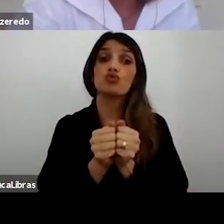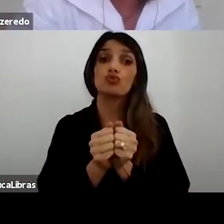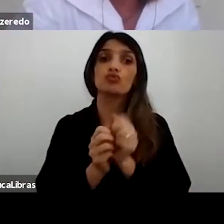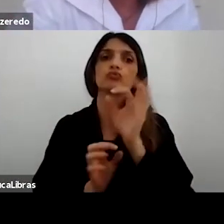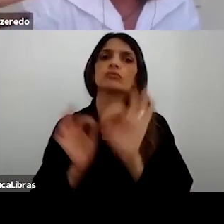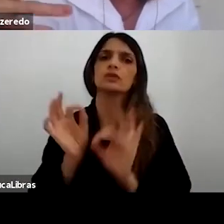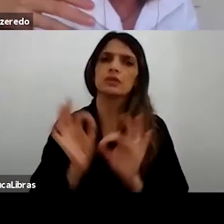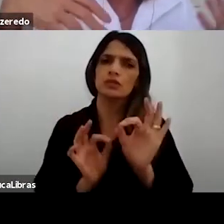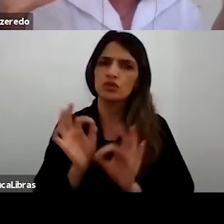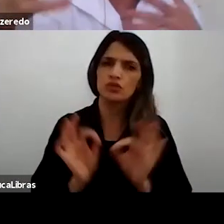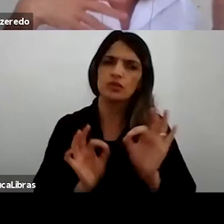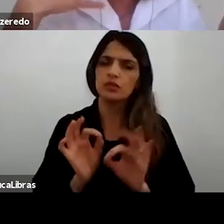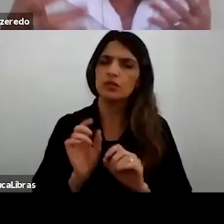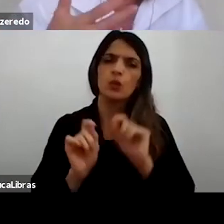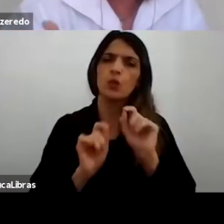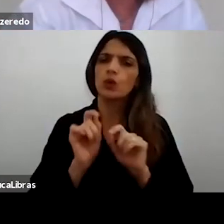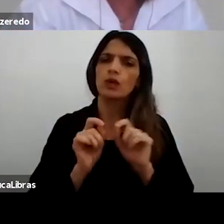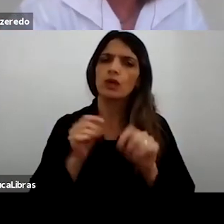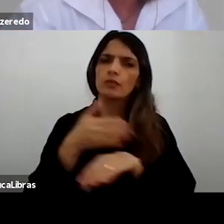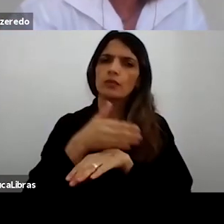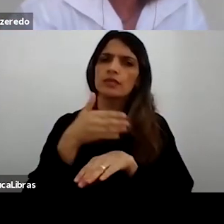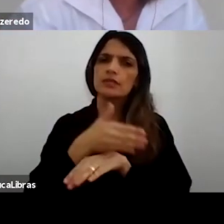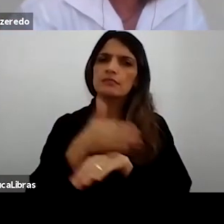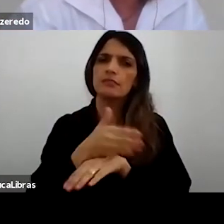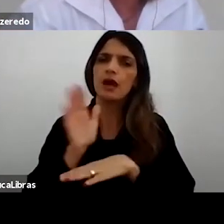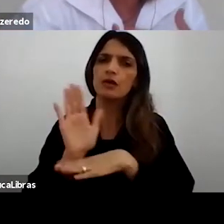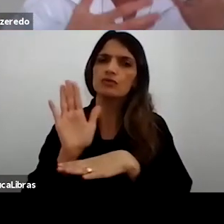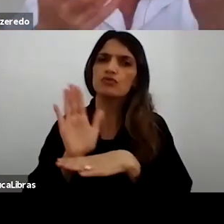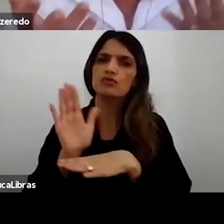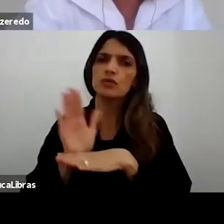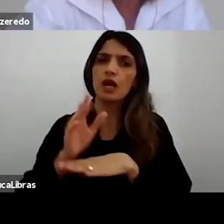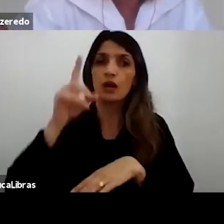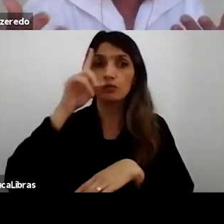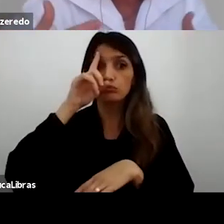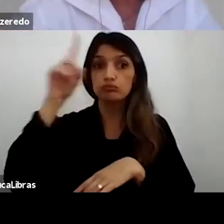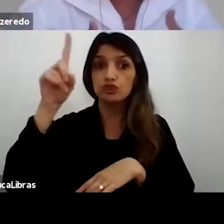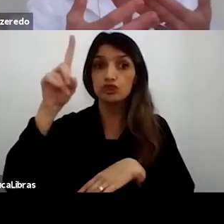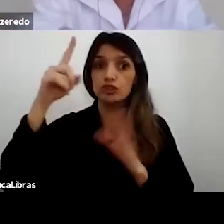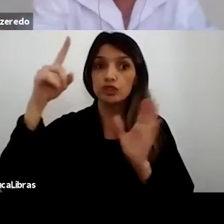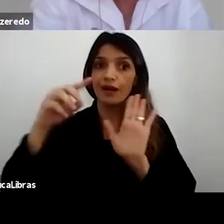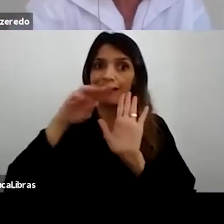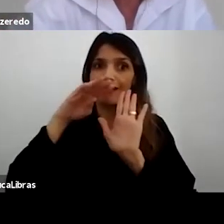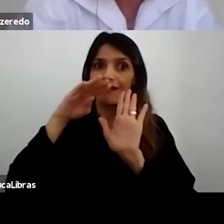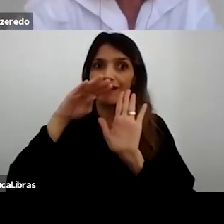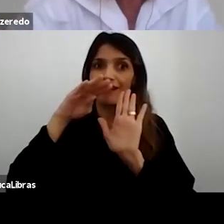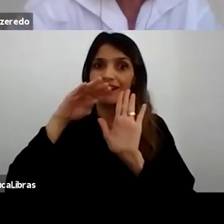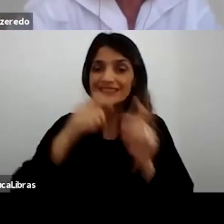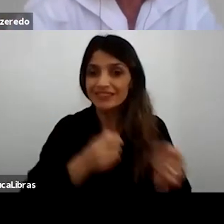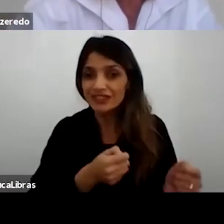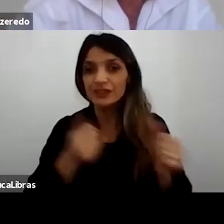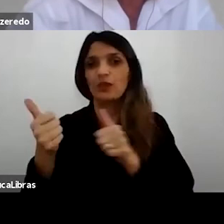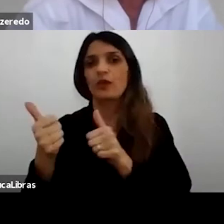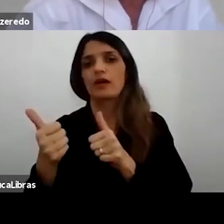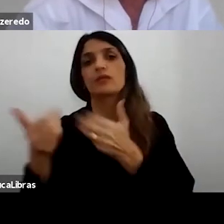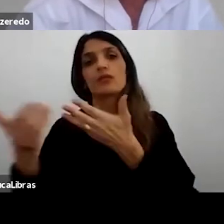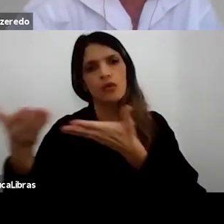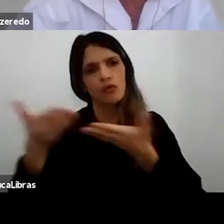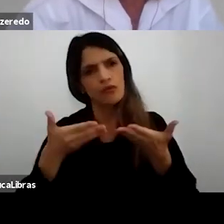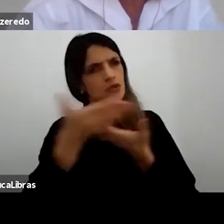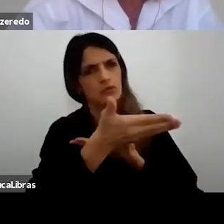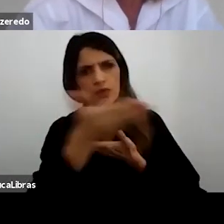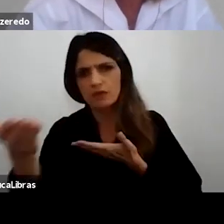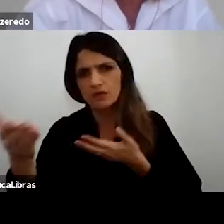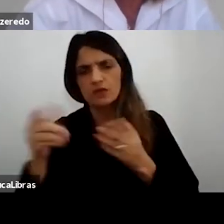o que é participar e colaborar com o dia de doar. Então é um convite e é uma oferta também para a gente estar